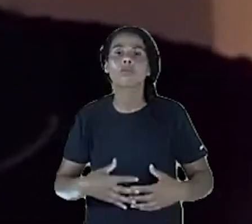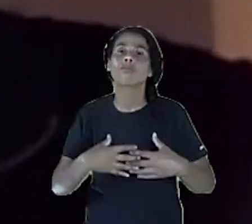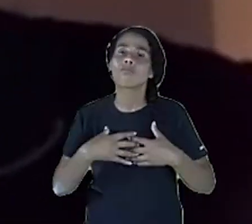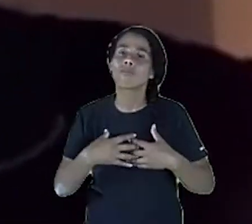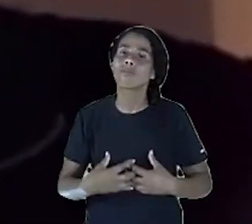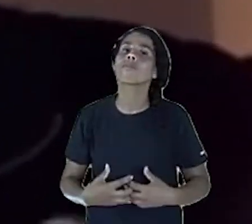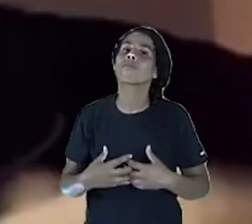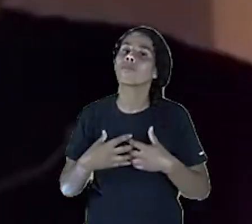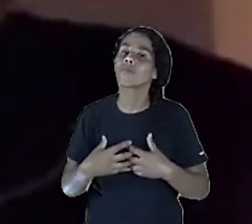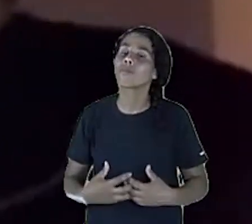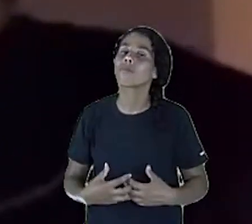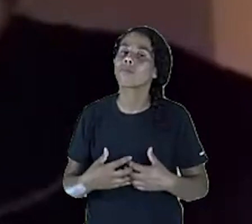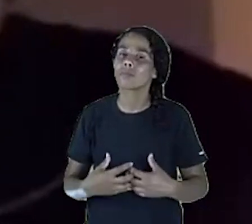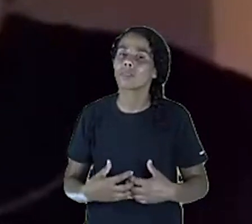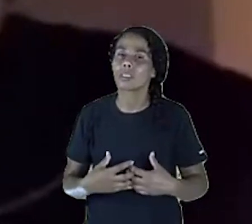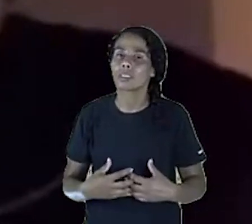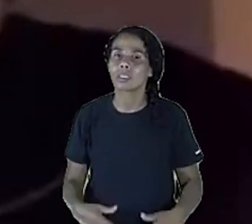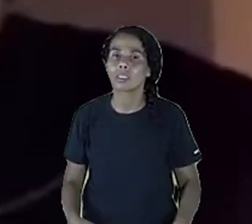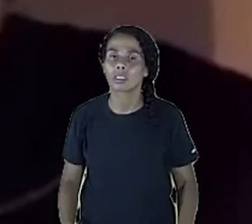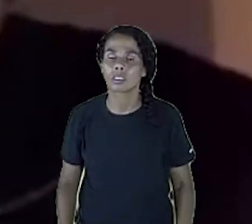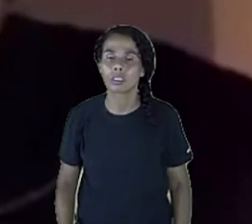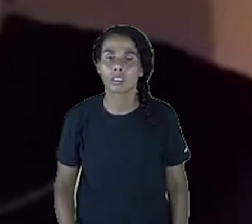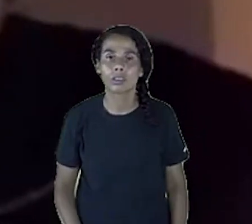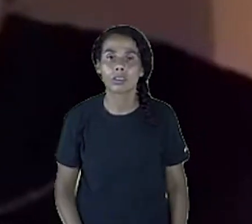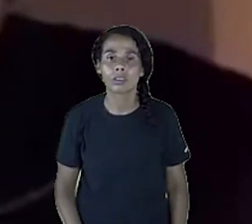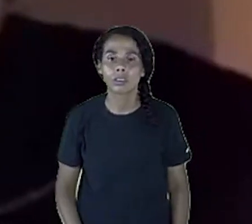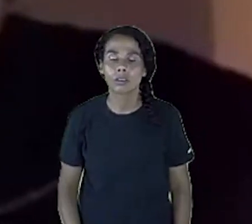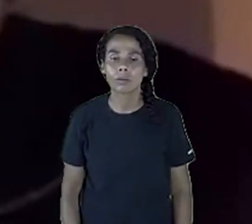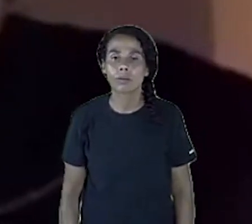E, enfim, então essas primeiras